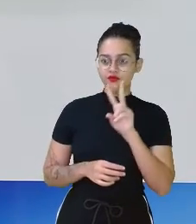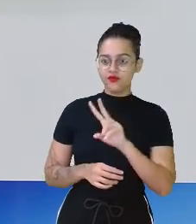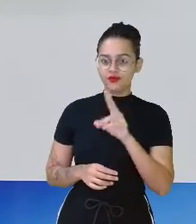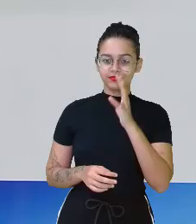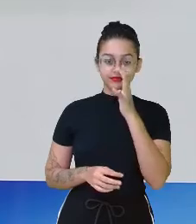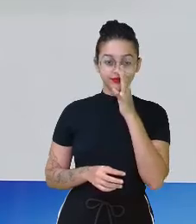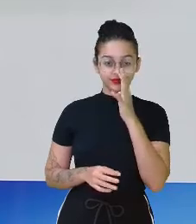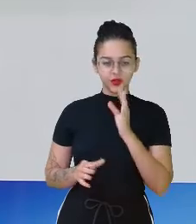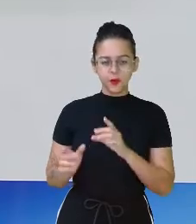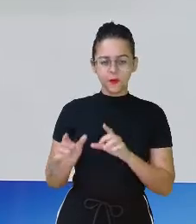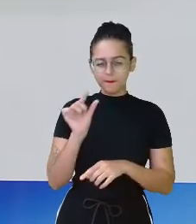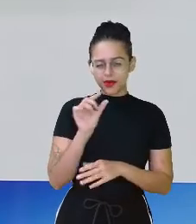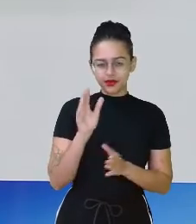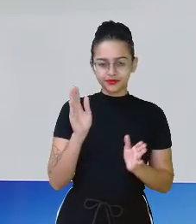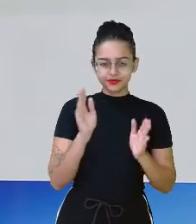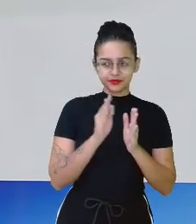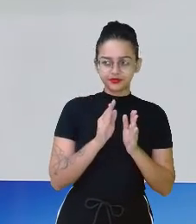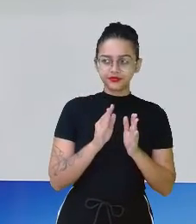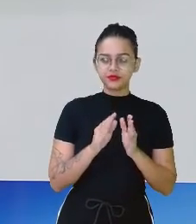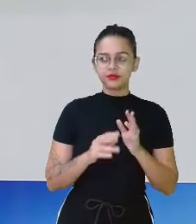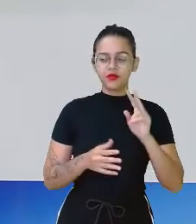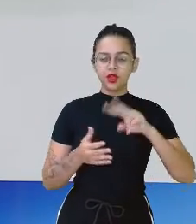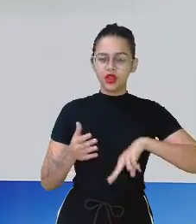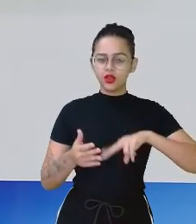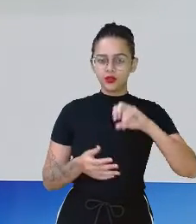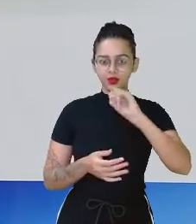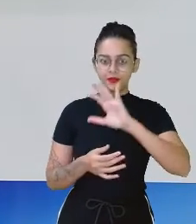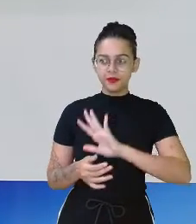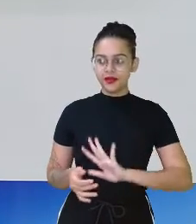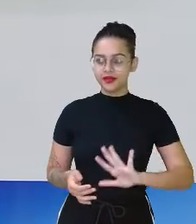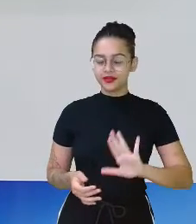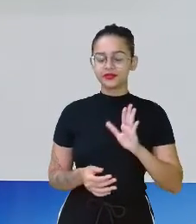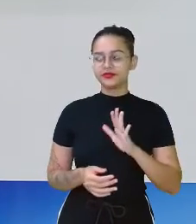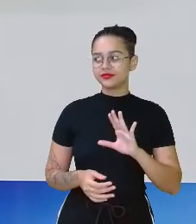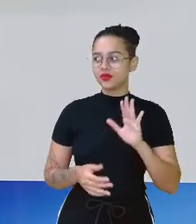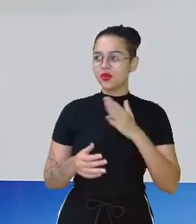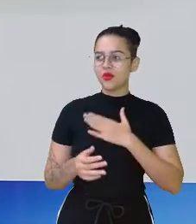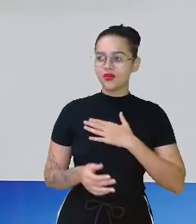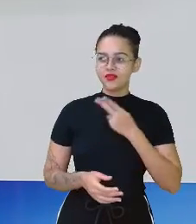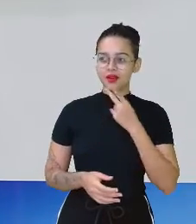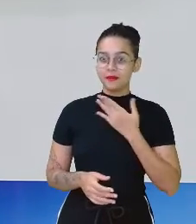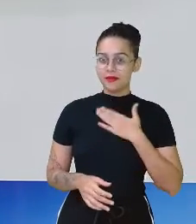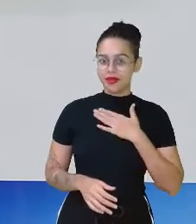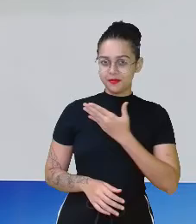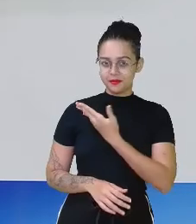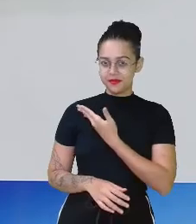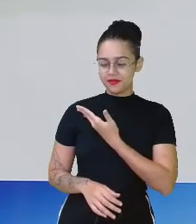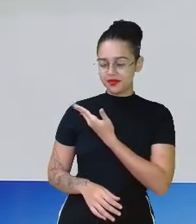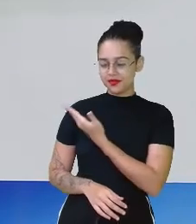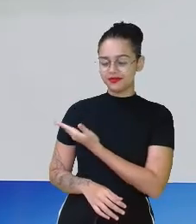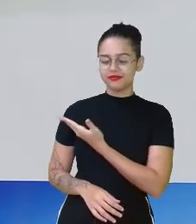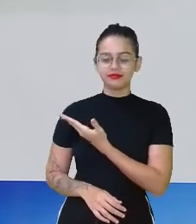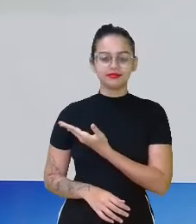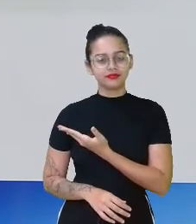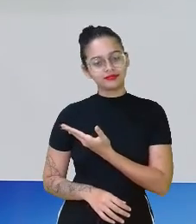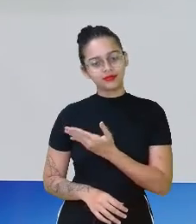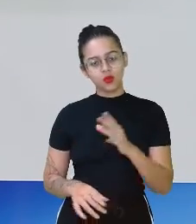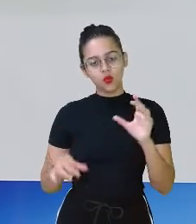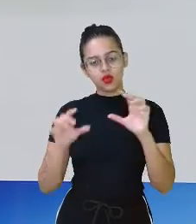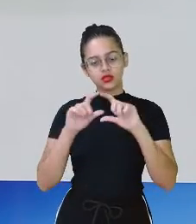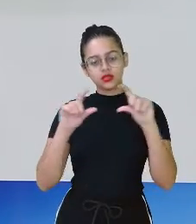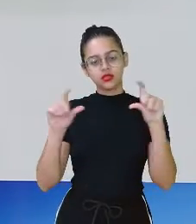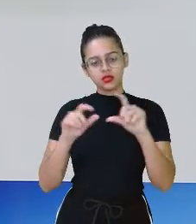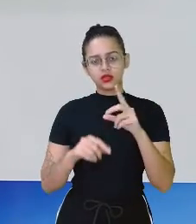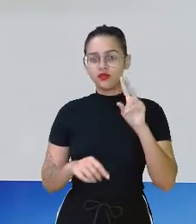nesse pequeno pedacinho, nessa leitura de imagem, como gosta de falar minha amiga Gini. Vocês viram ali uma síntese, né? Vocês viram